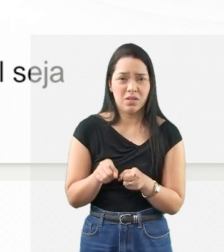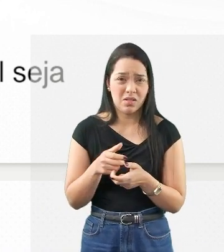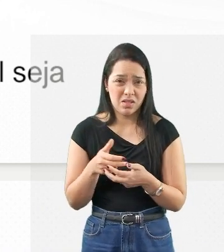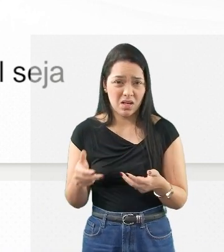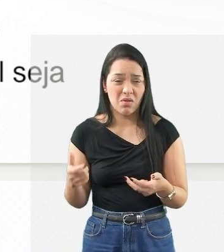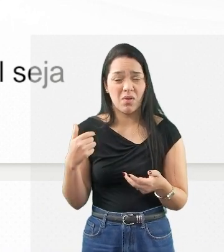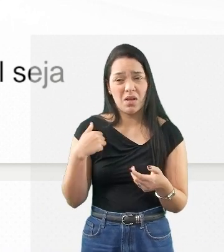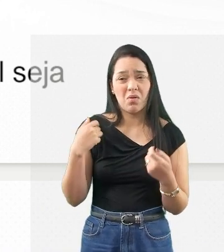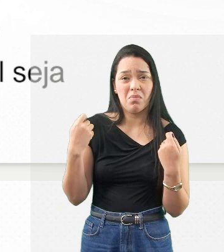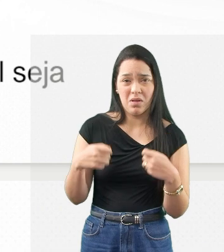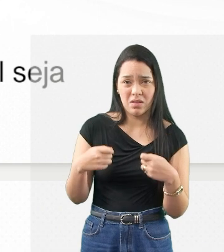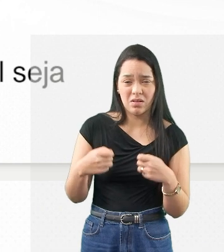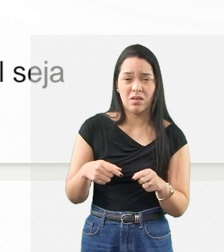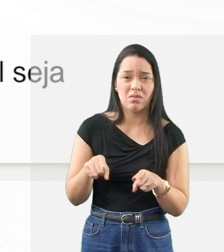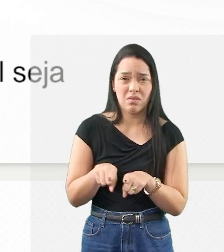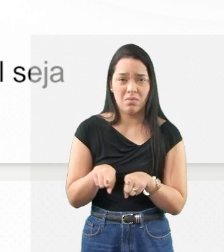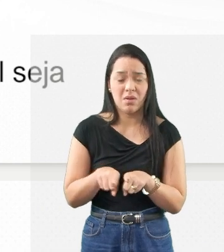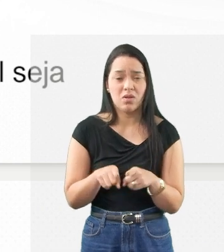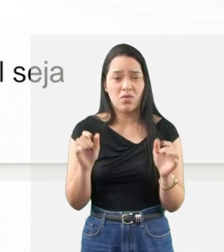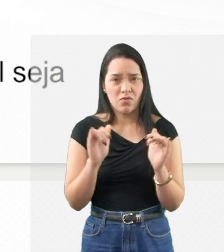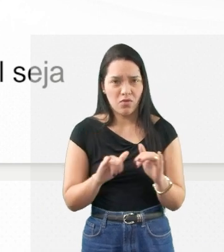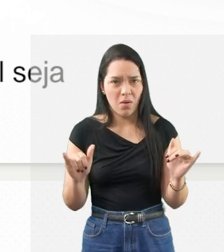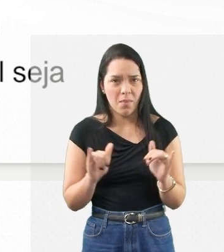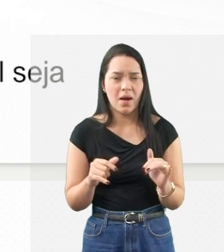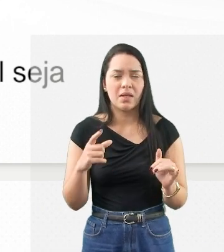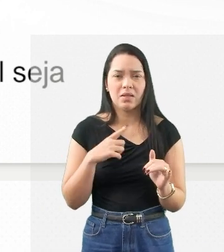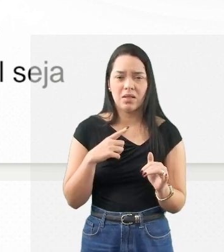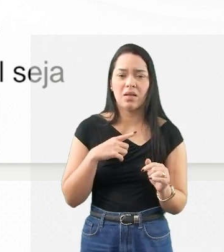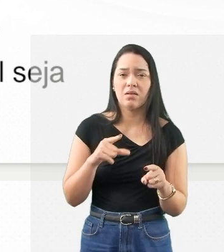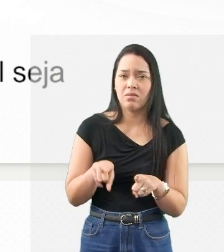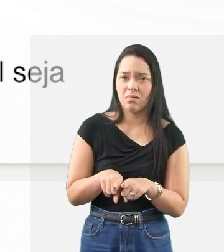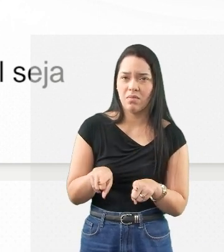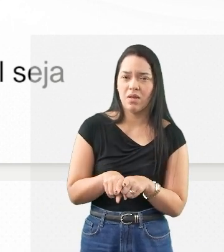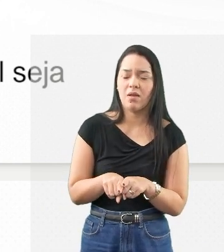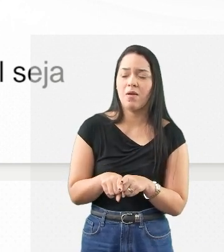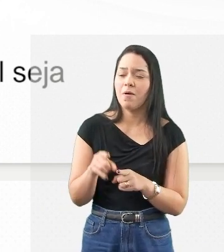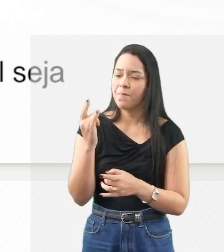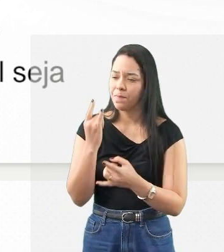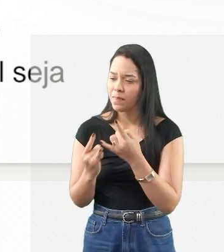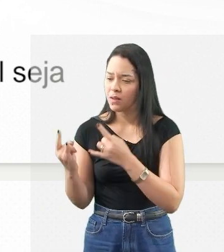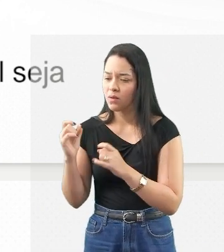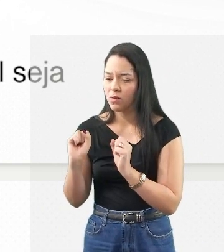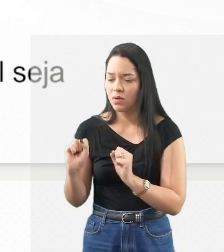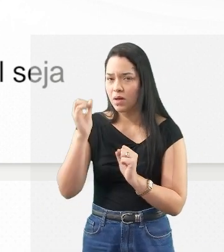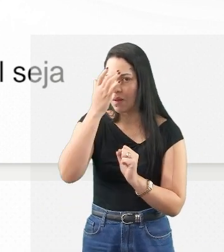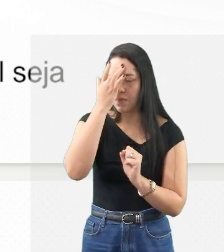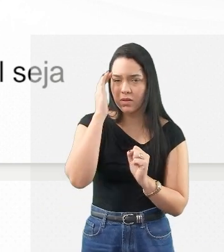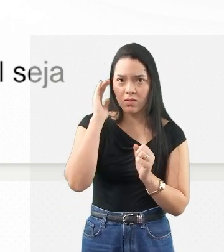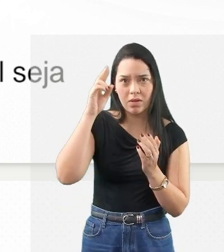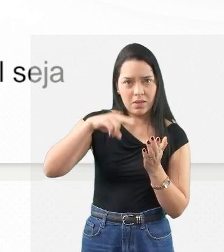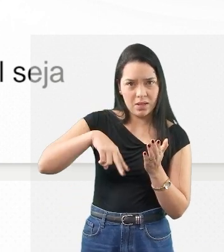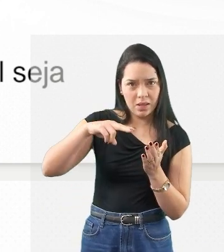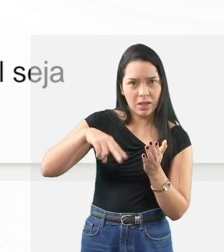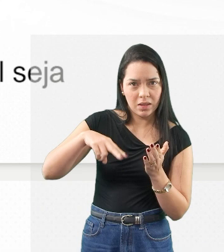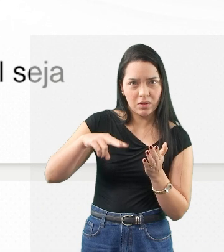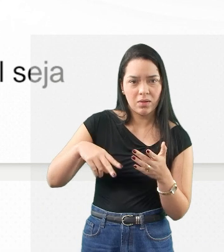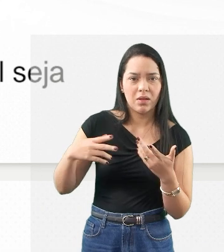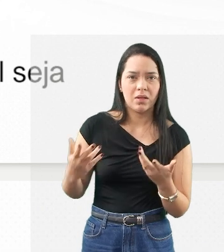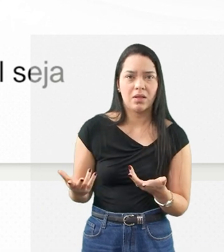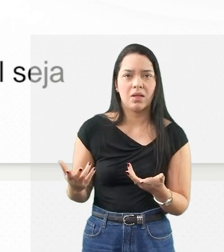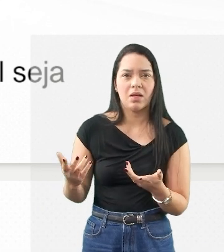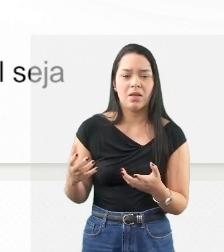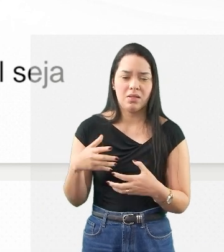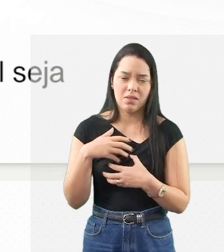eu preciso, além de informar, ter elementos mais atrativos para que a pessoa que está lendo esse folder